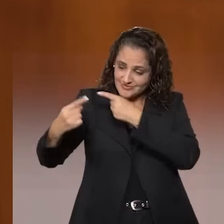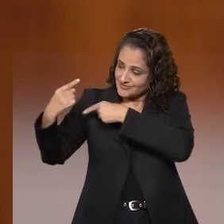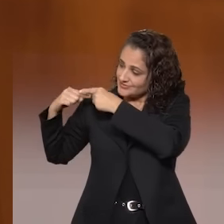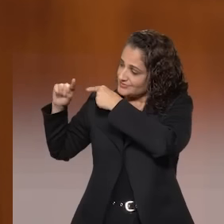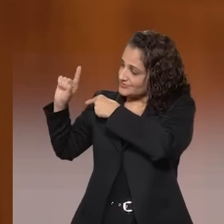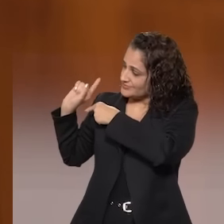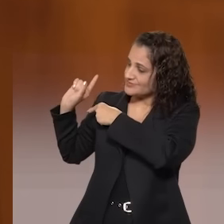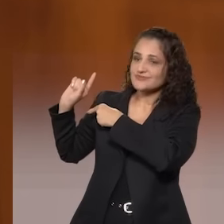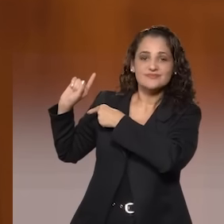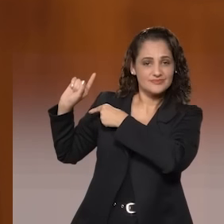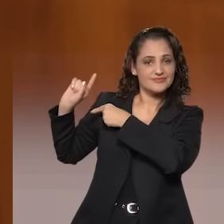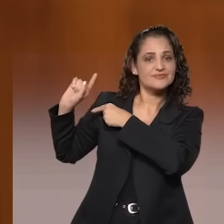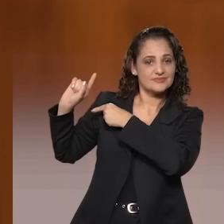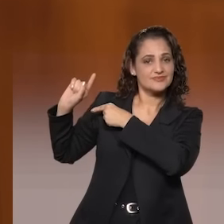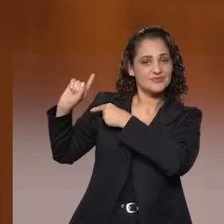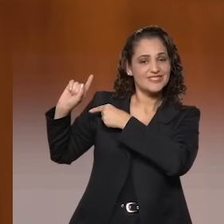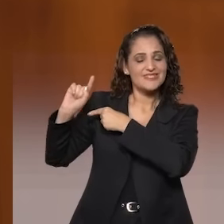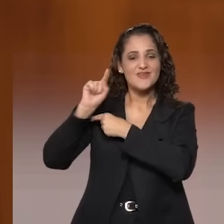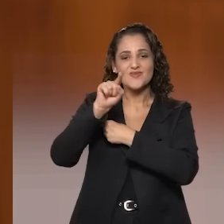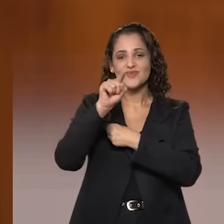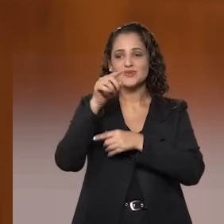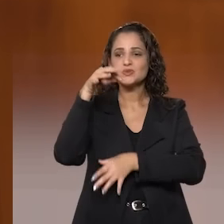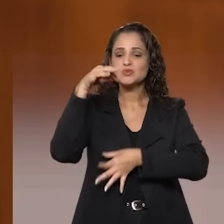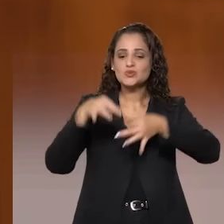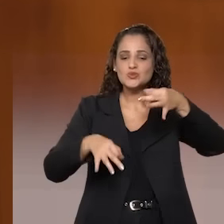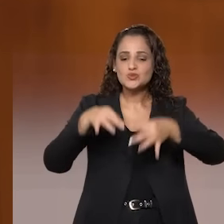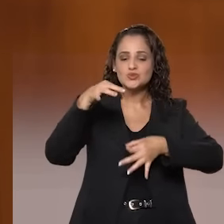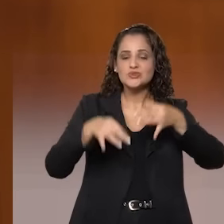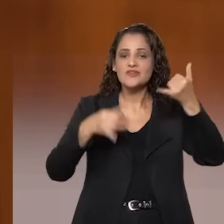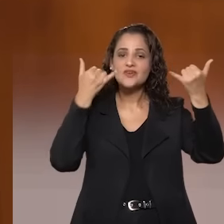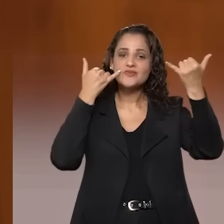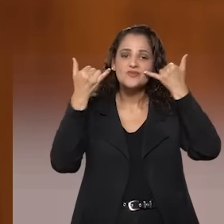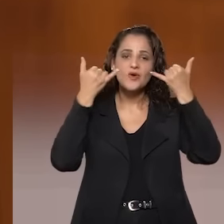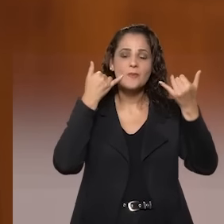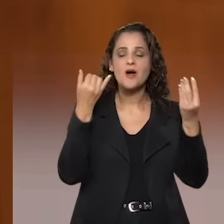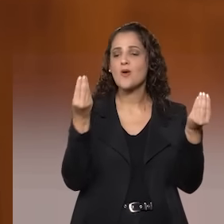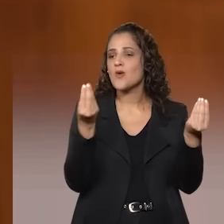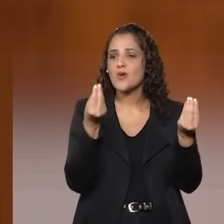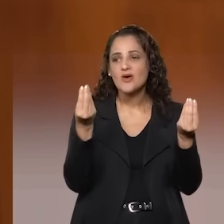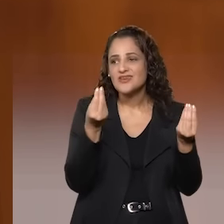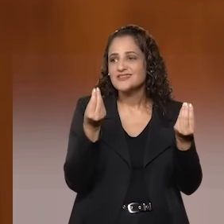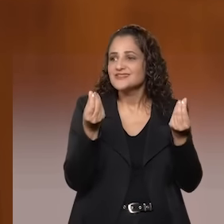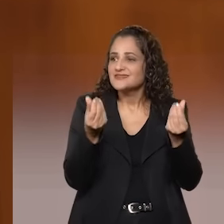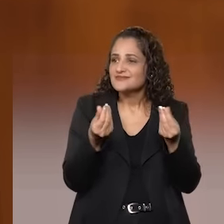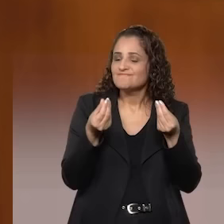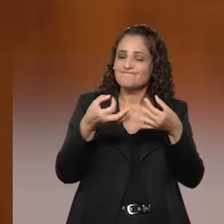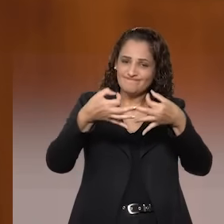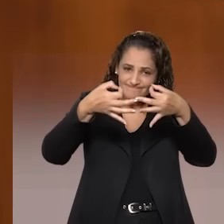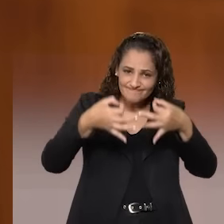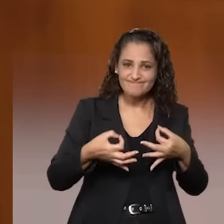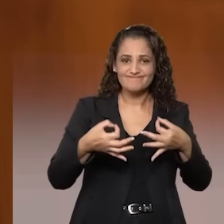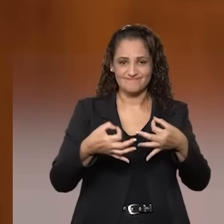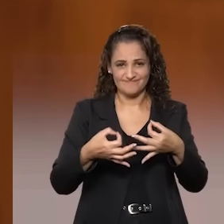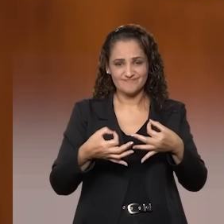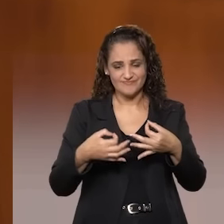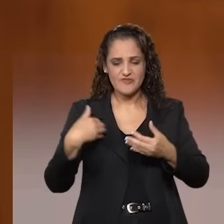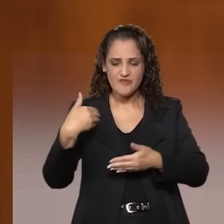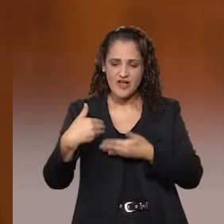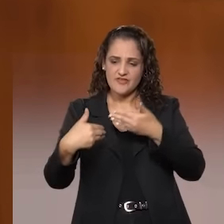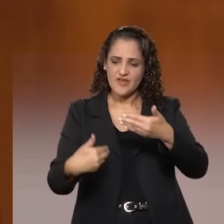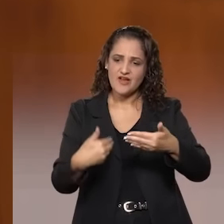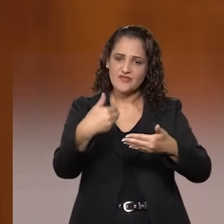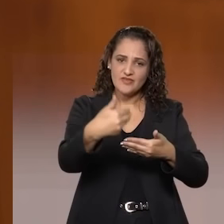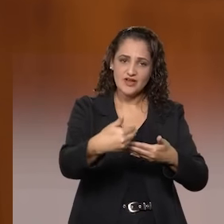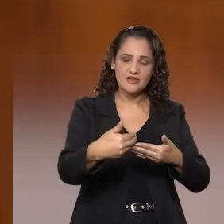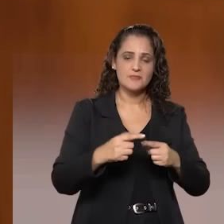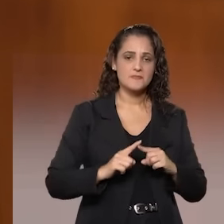informações como as corretas você vinha seguindo até que um belo dia a internet